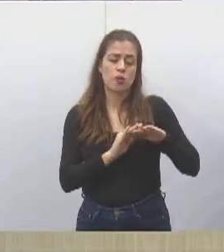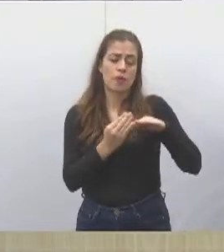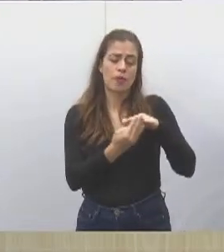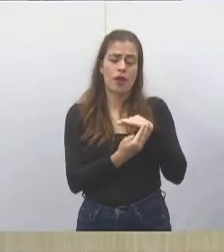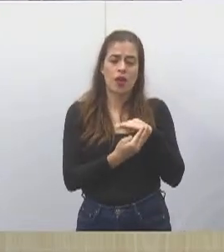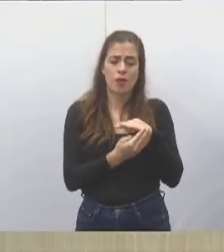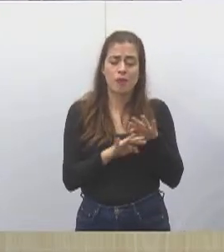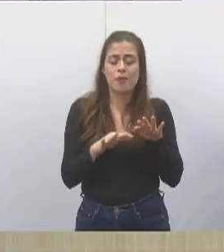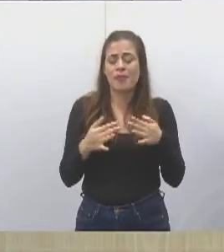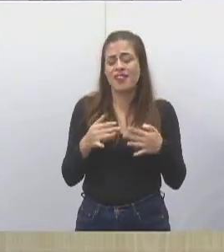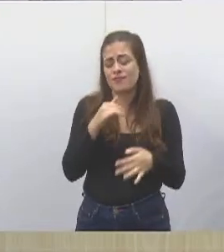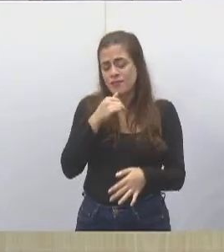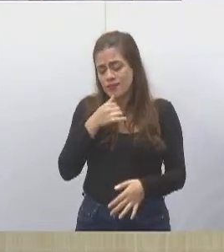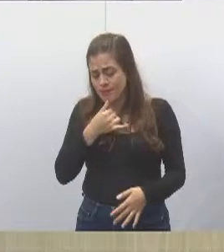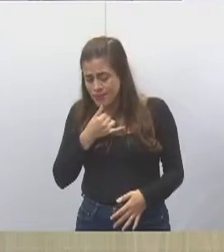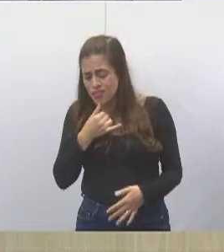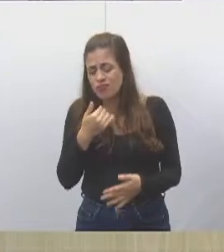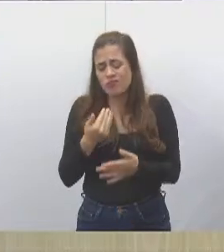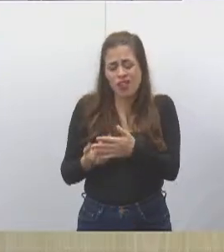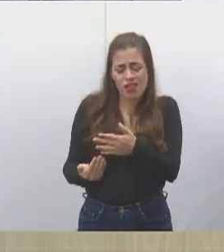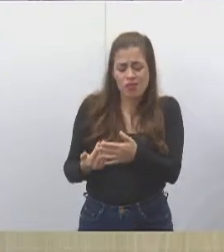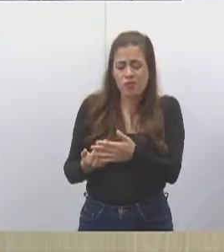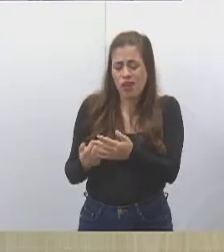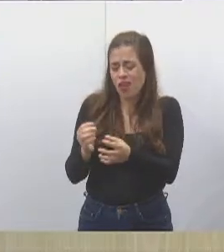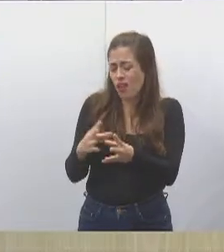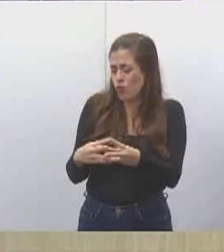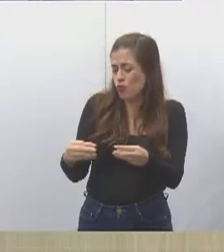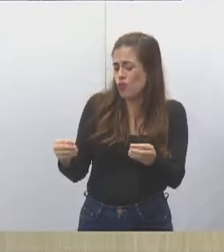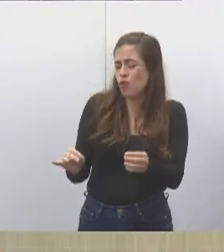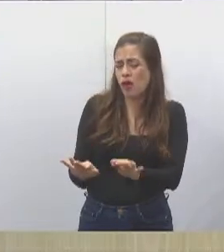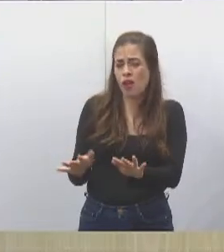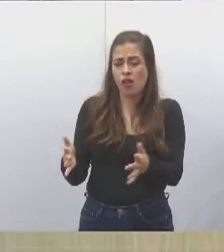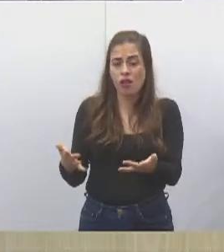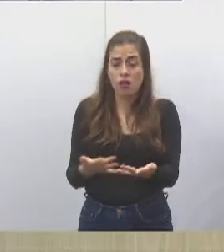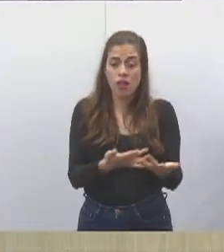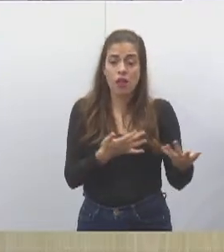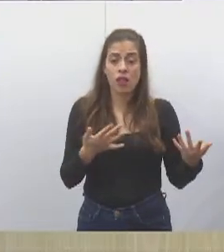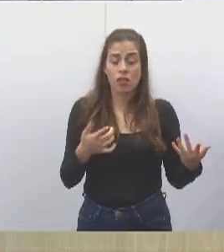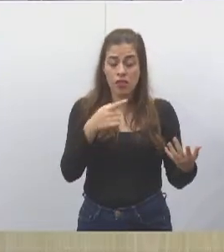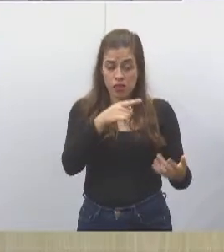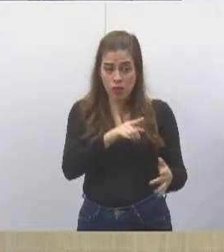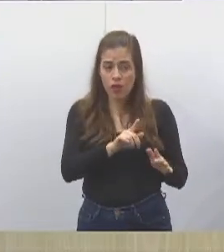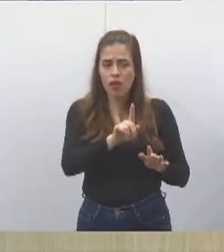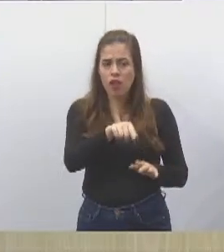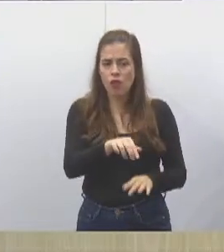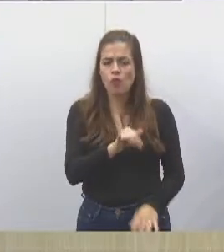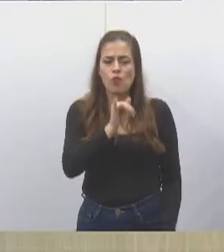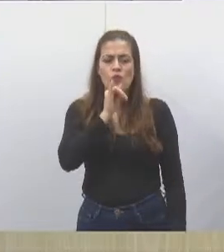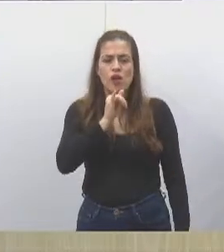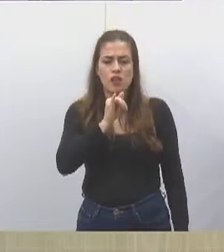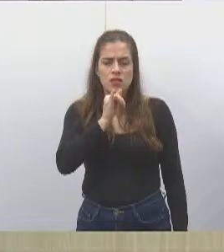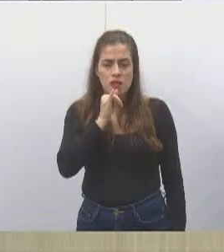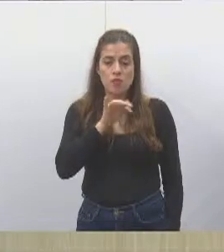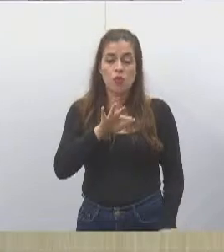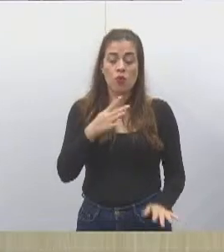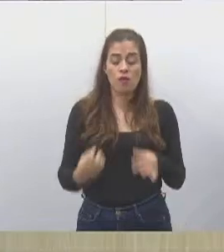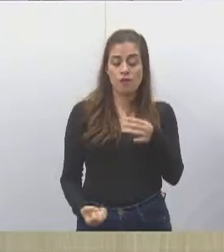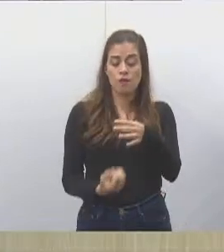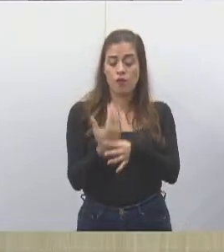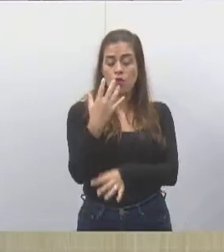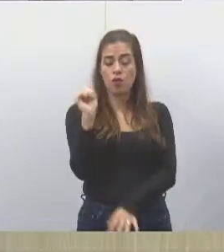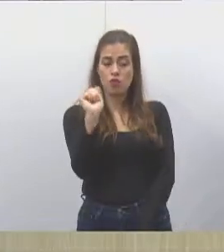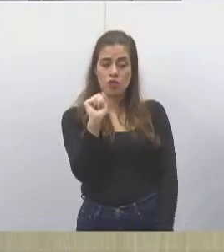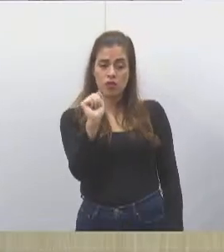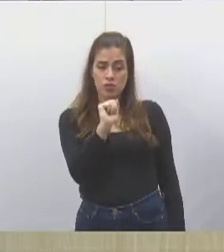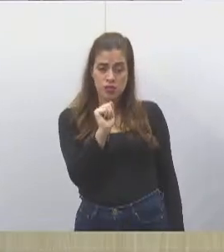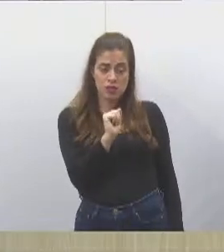bairro acabou desistindo, não tendo mais, e o Veranejal é um exemplo. É um exemplo de quando foi fundada a Sociedade